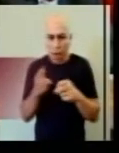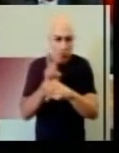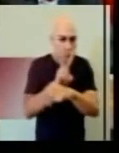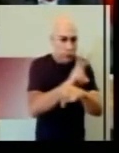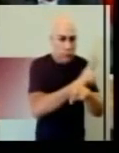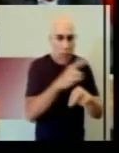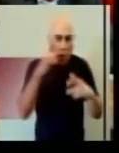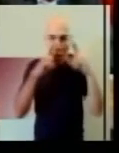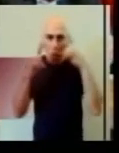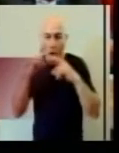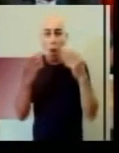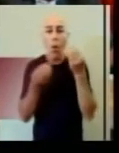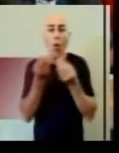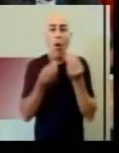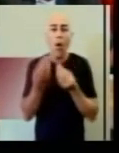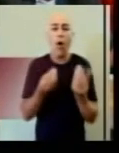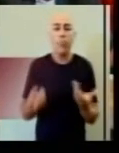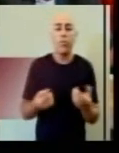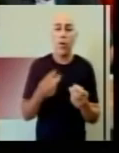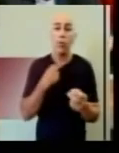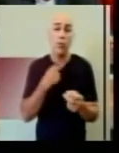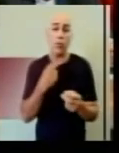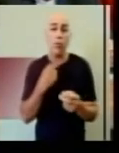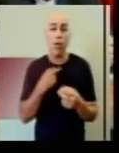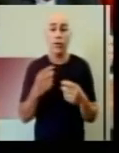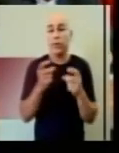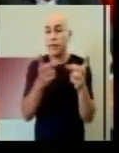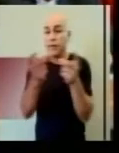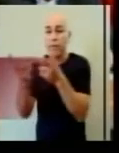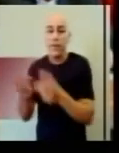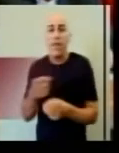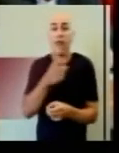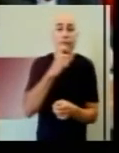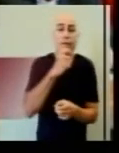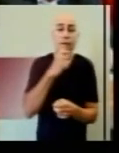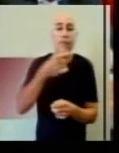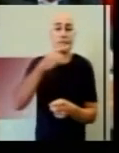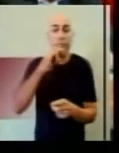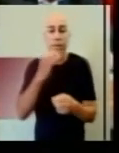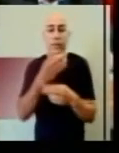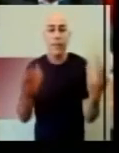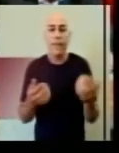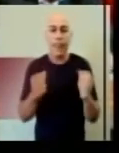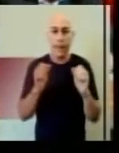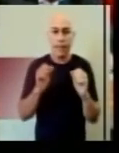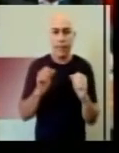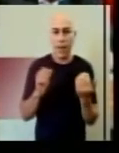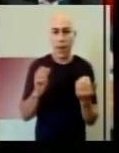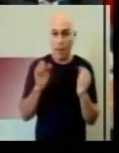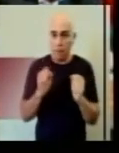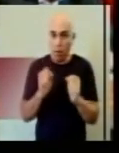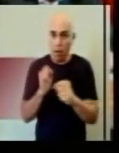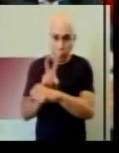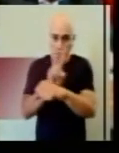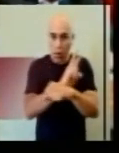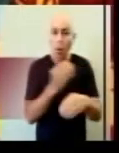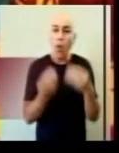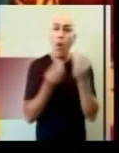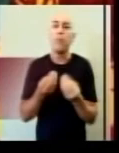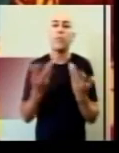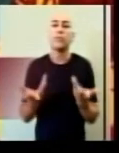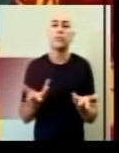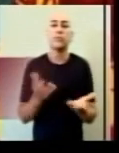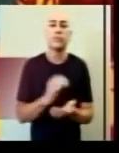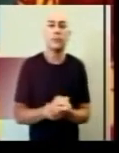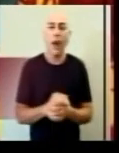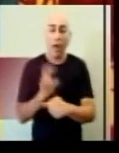aquelas refrigeradas. A vigilância acredita que é possível fazer essa fiscalização nesses estabelecimentos e de que forma?